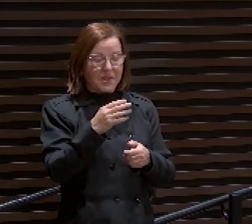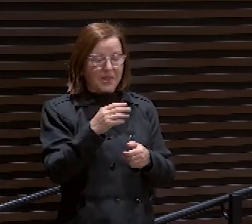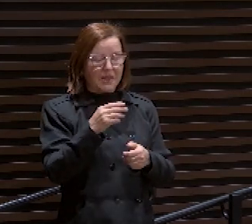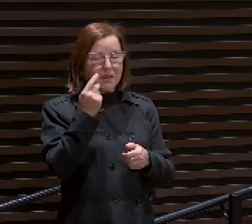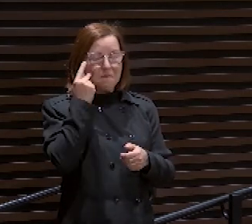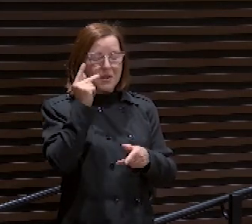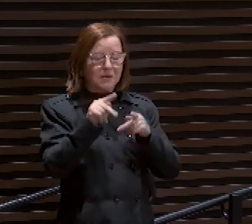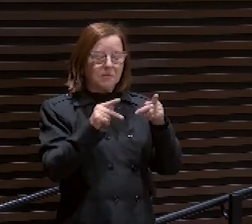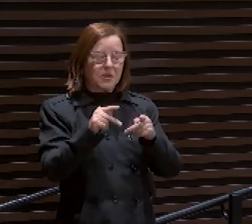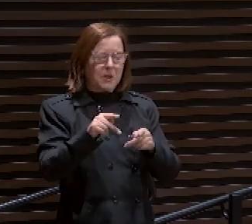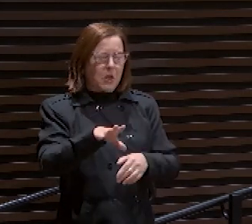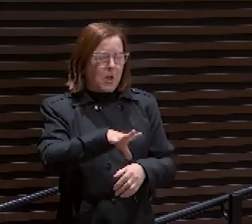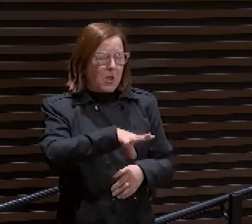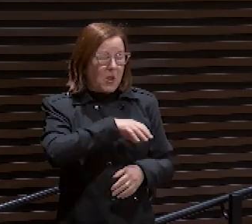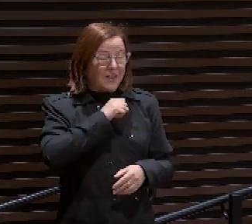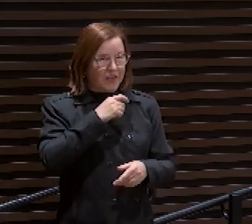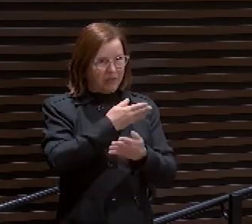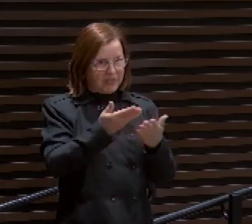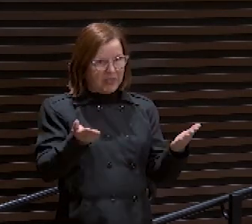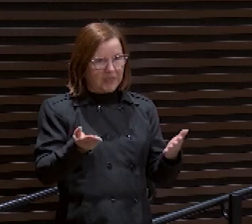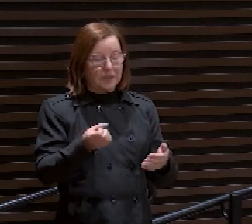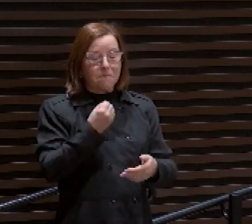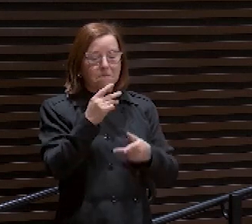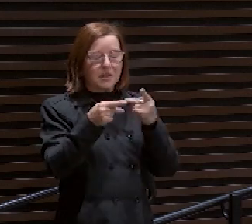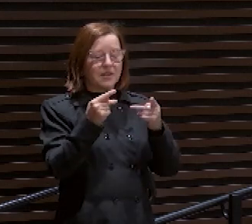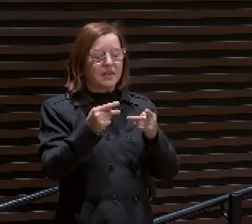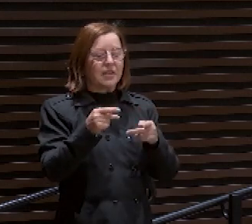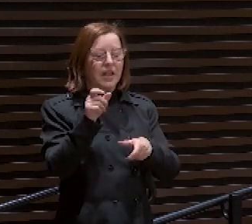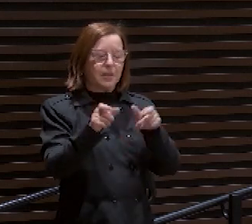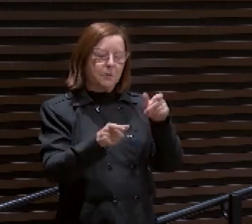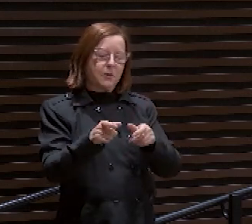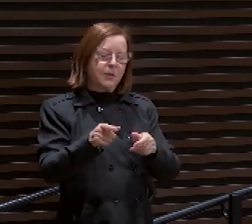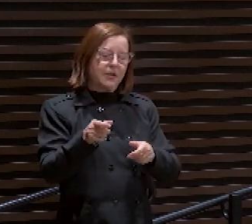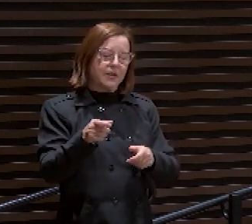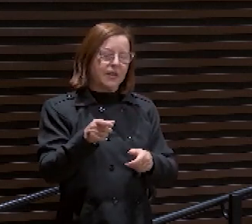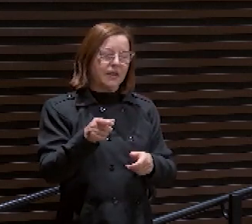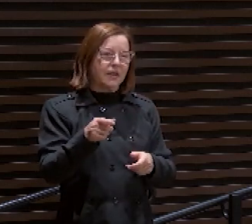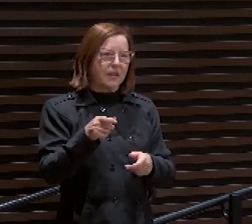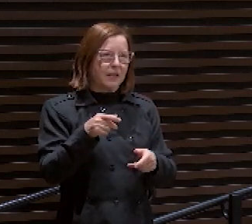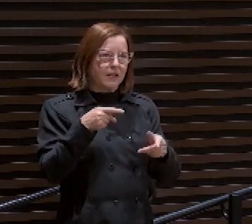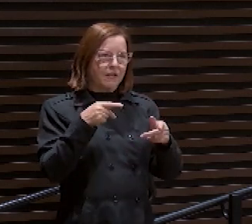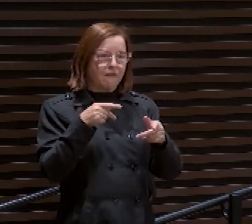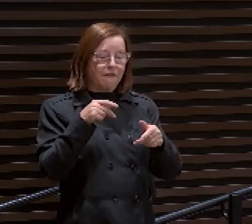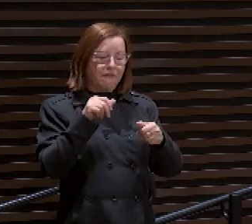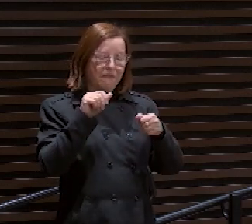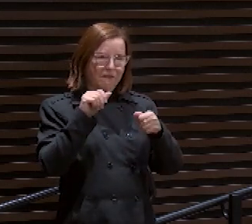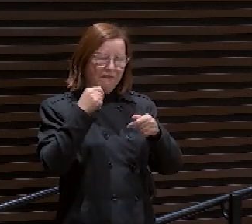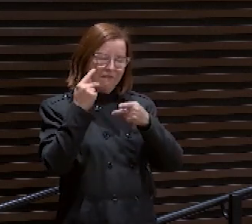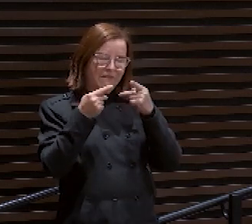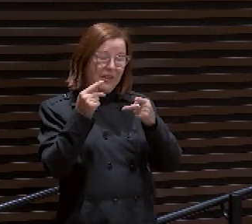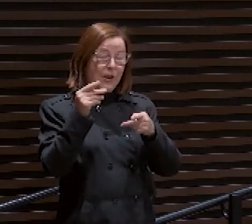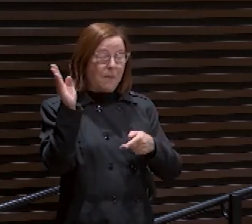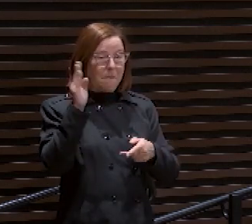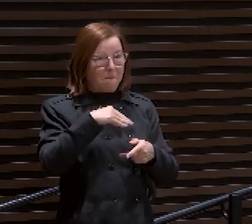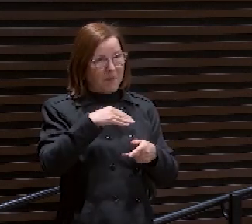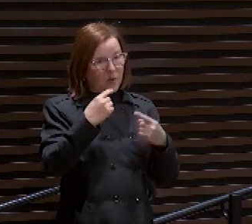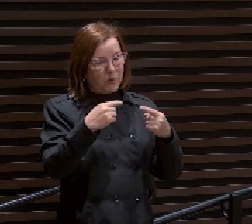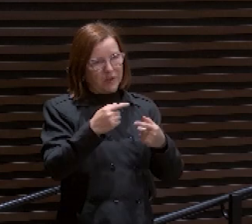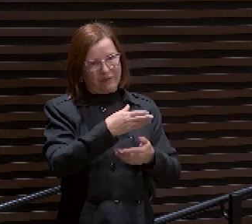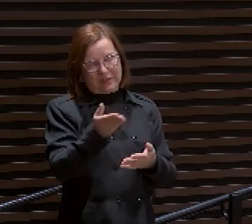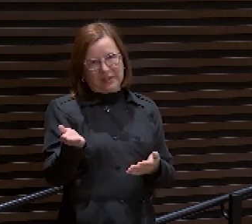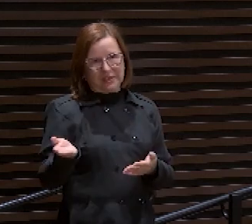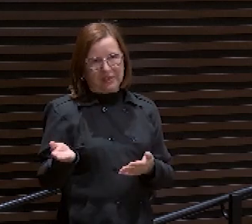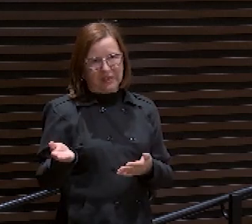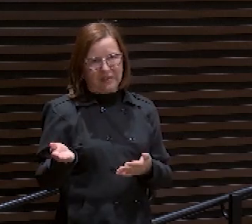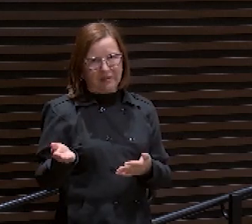odeiam, bendizei aos que vos maldizem, orai pelos que vos caluniam. Pai amado, como eu tenho